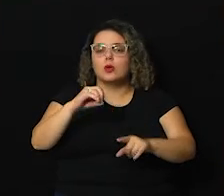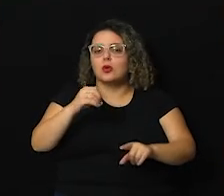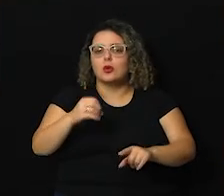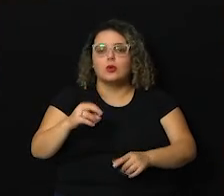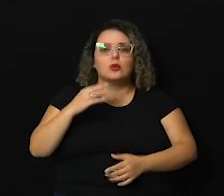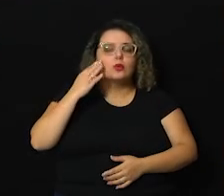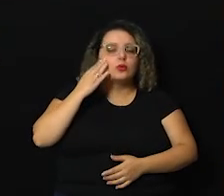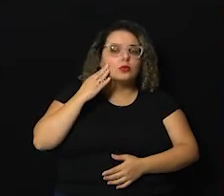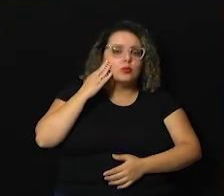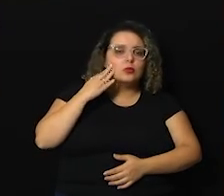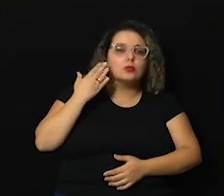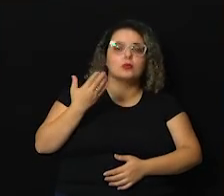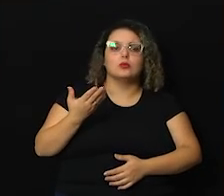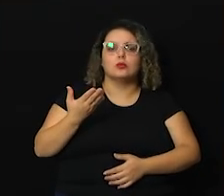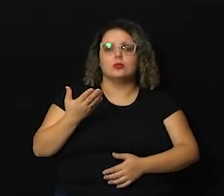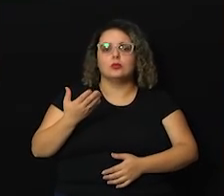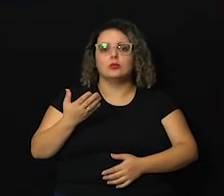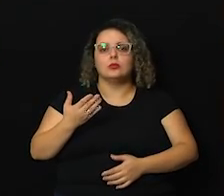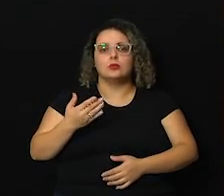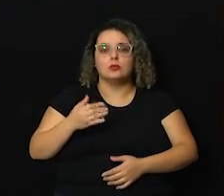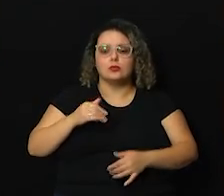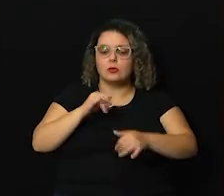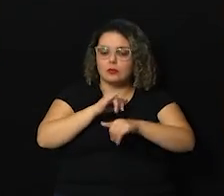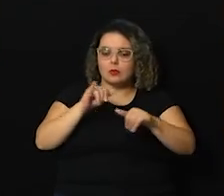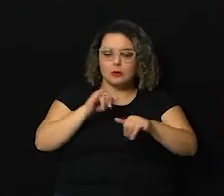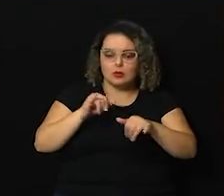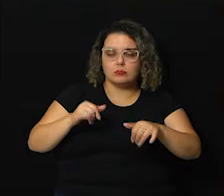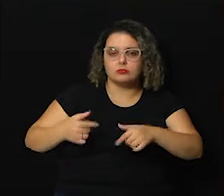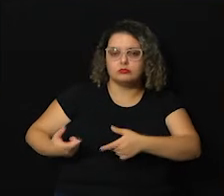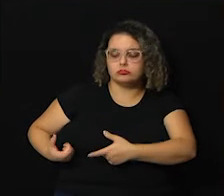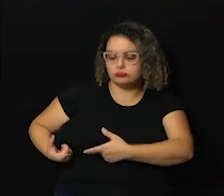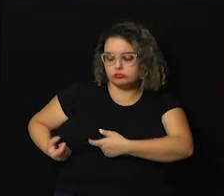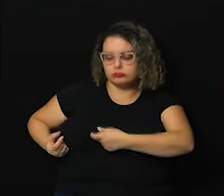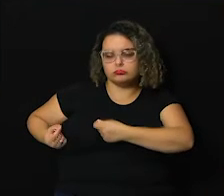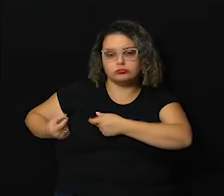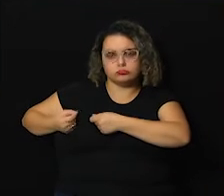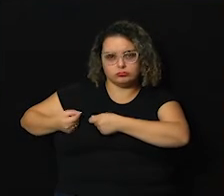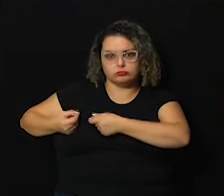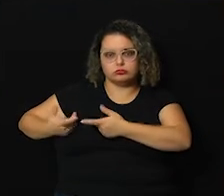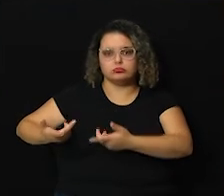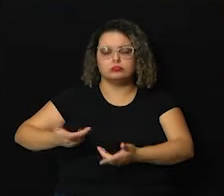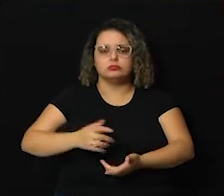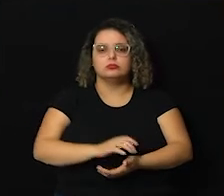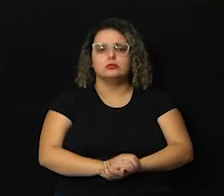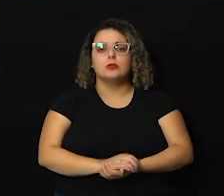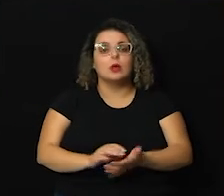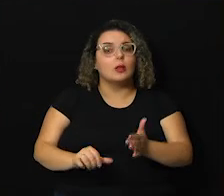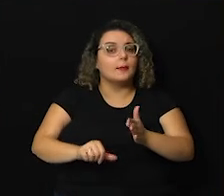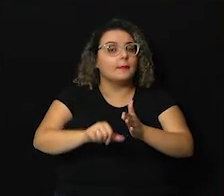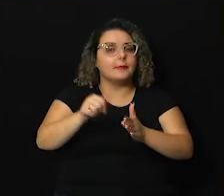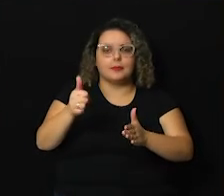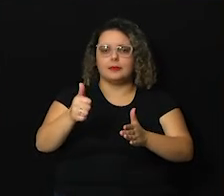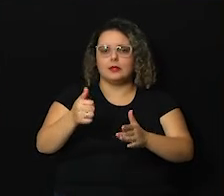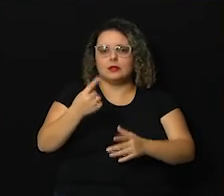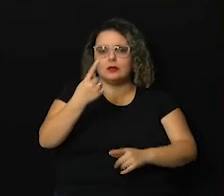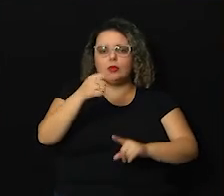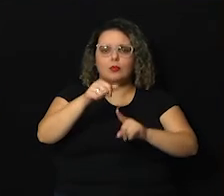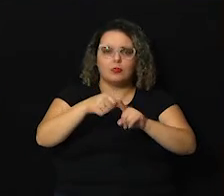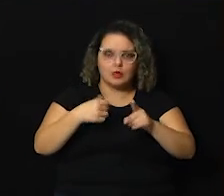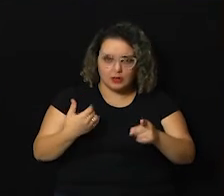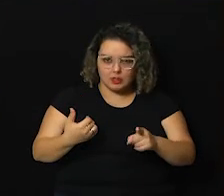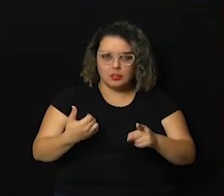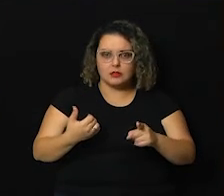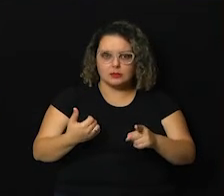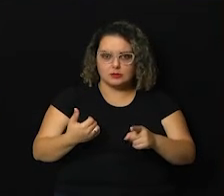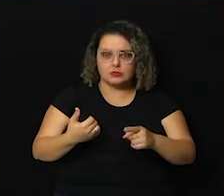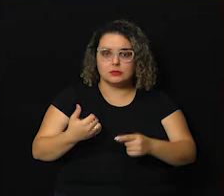conversou sobre isso aqui. O Outubro Rosa é o mês de falar sobre o câncer de mama, foi a primeira alusão que se fez há um mês e